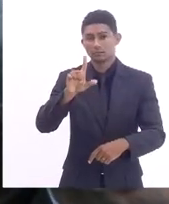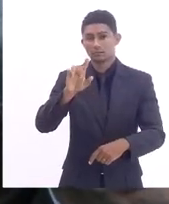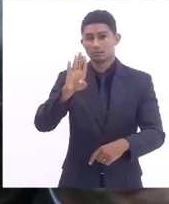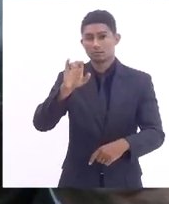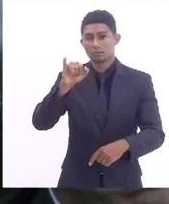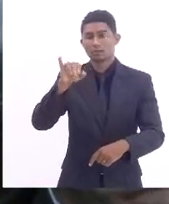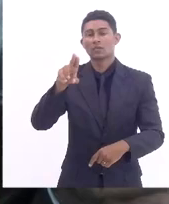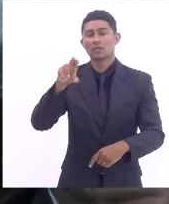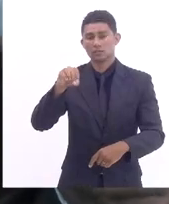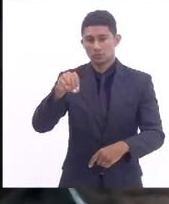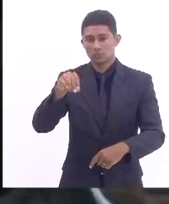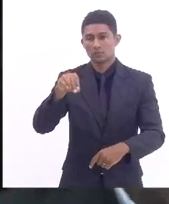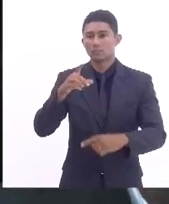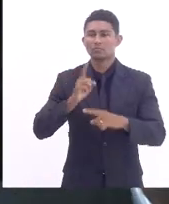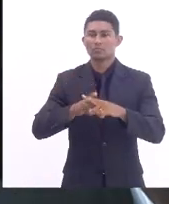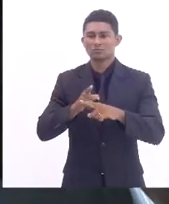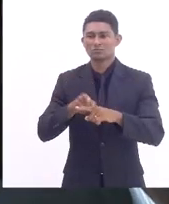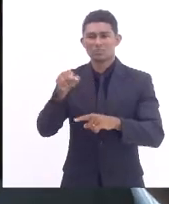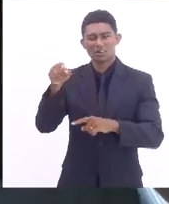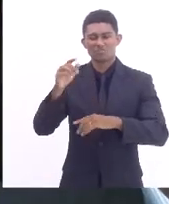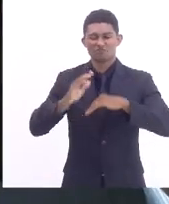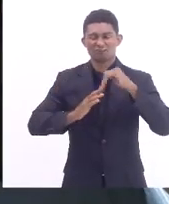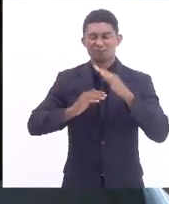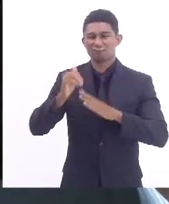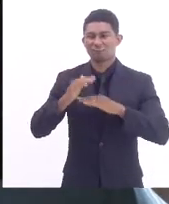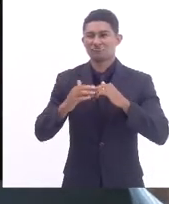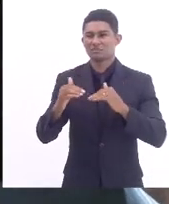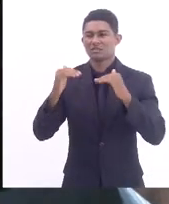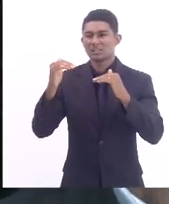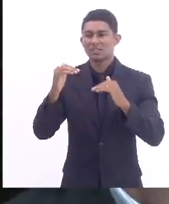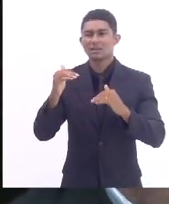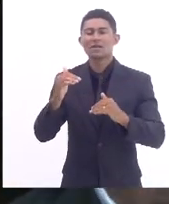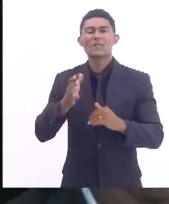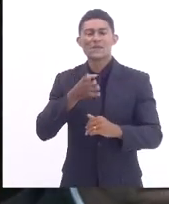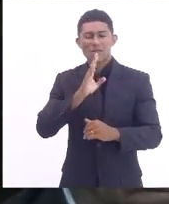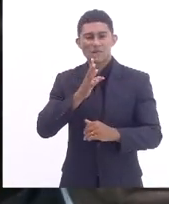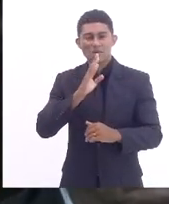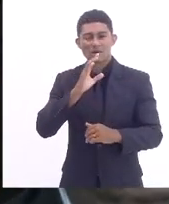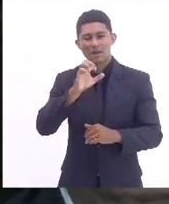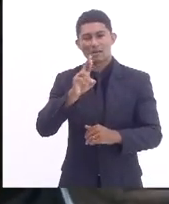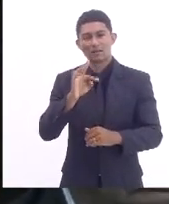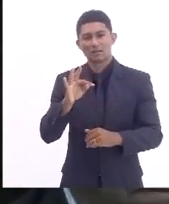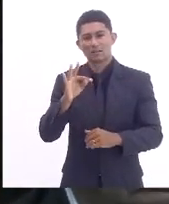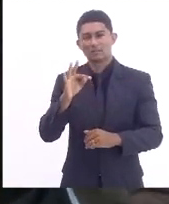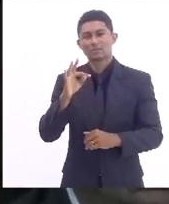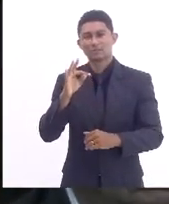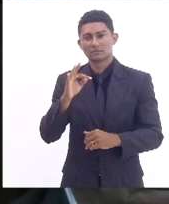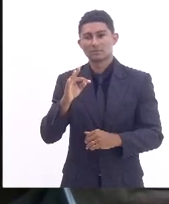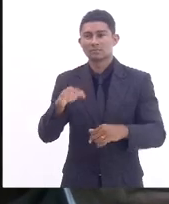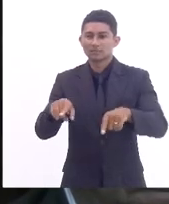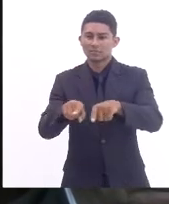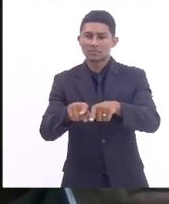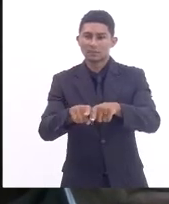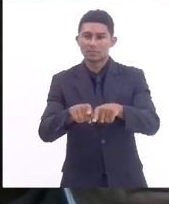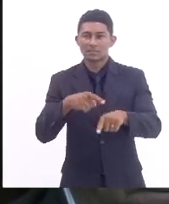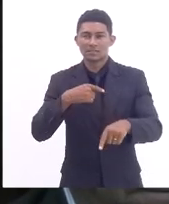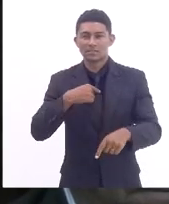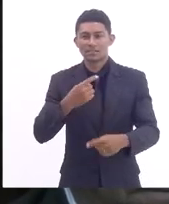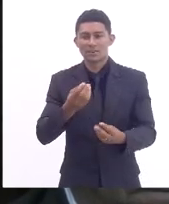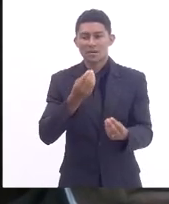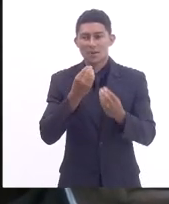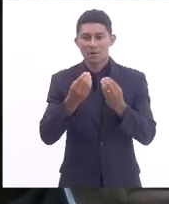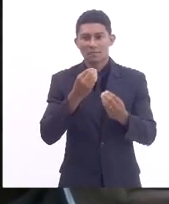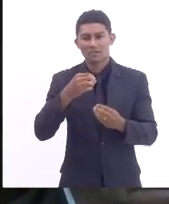que o bobina é um cara de alto padrão é um cara que conhece muito de CRT E outra eu vou comer muita queijadinha com